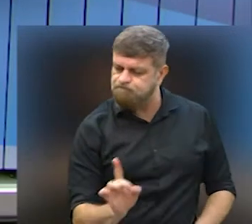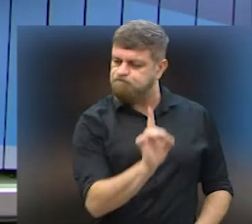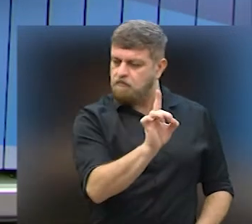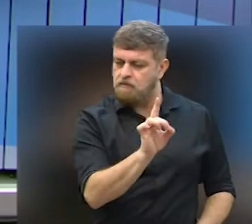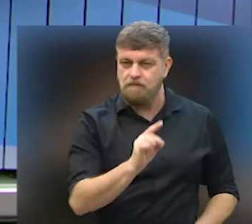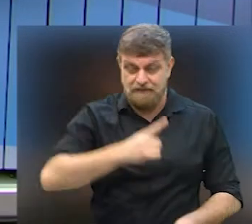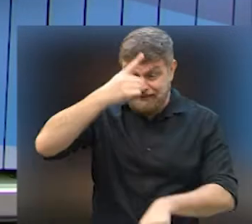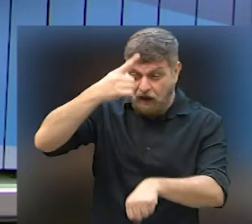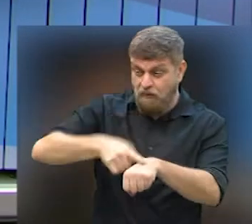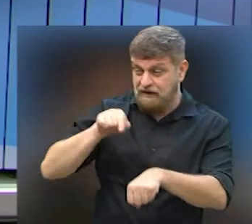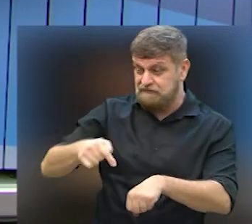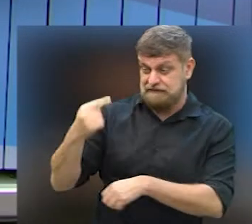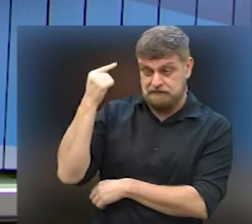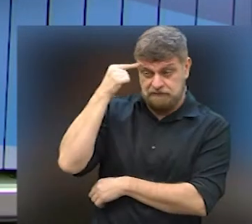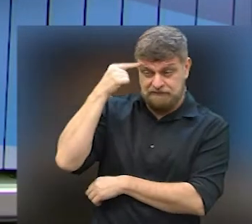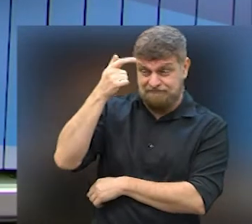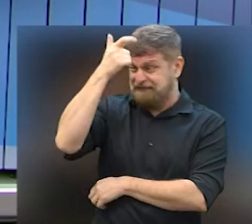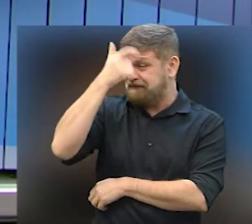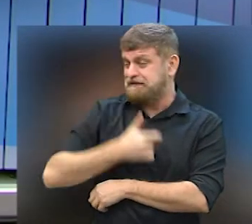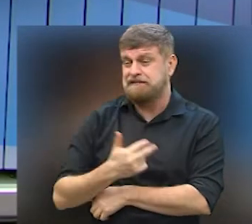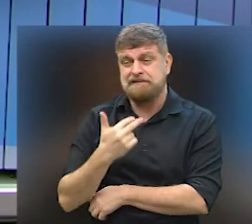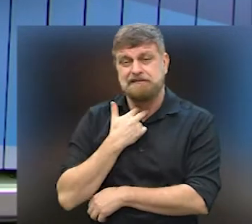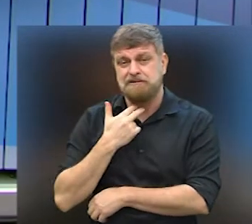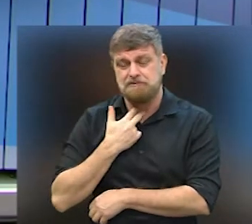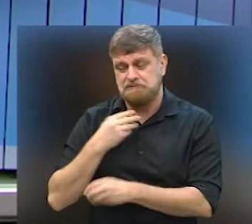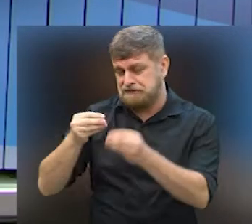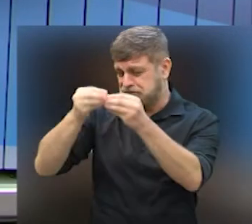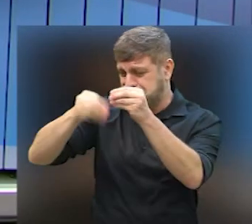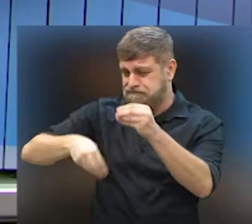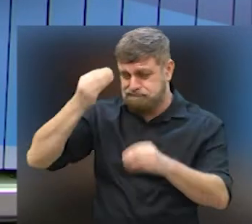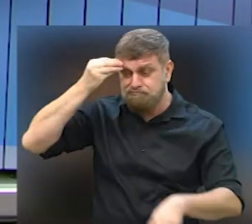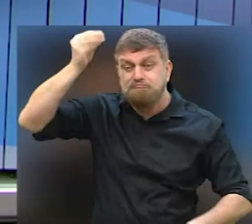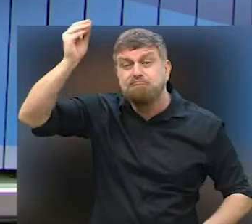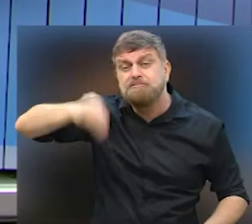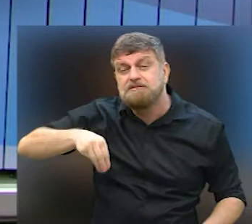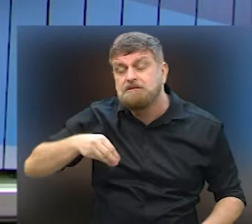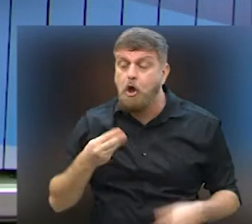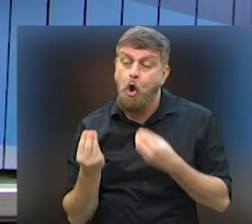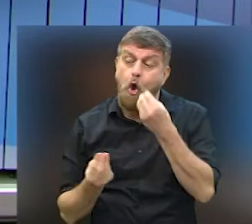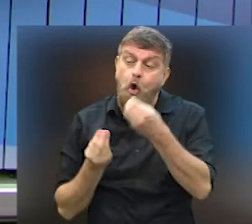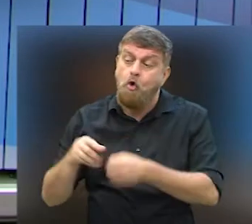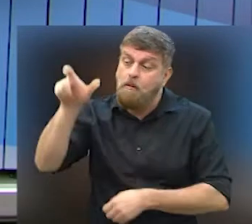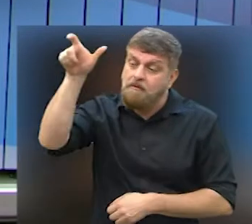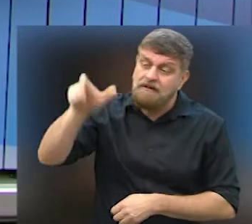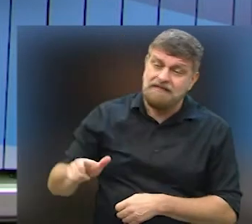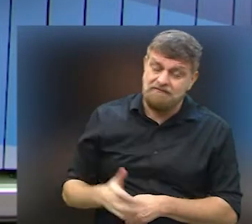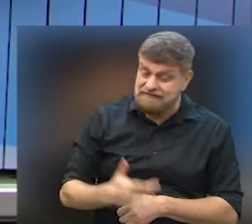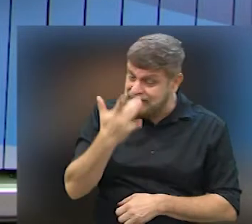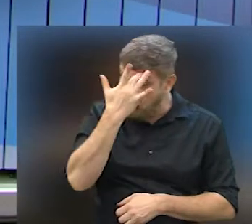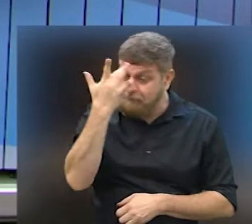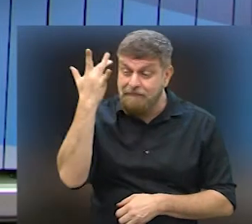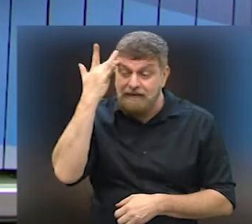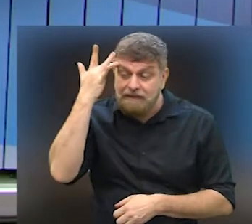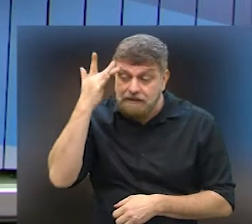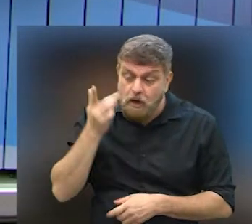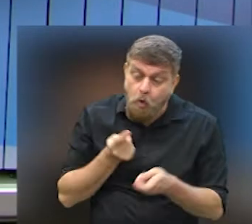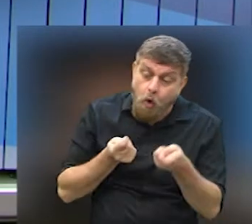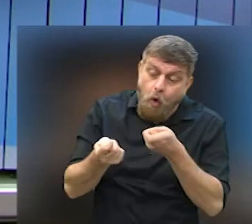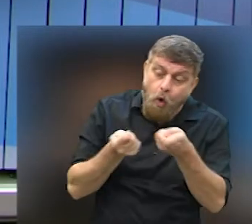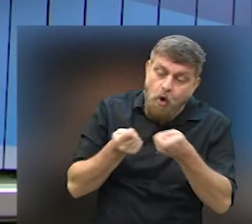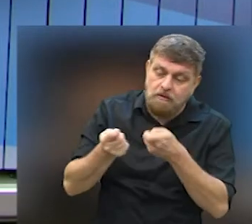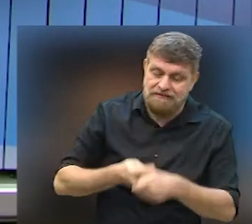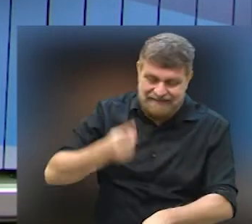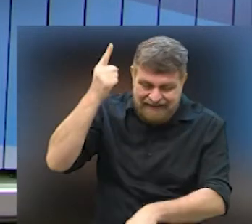Em algum momento passou pela sua cabeça, eu não posso desistir, o desânimo tomou conta. Como é que você lidou com o psicológico